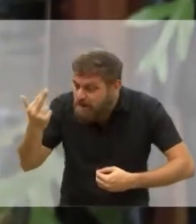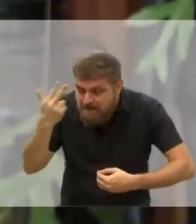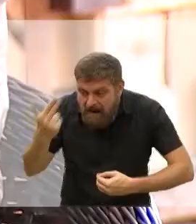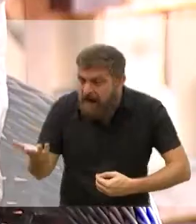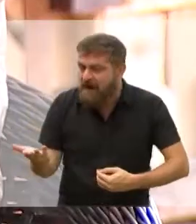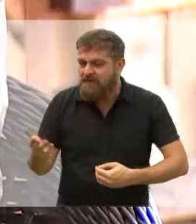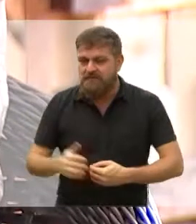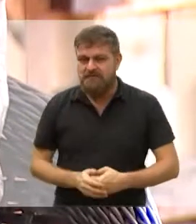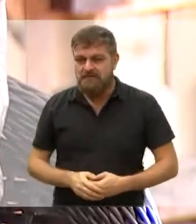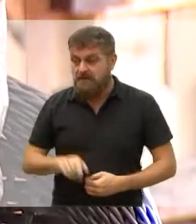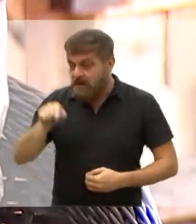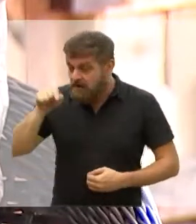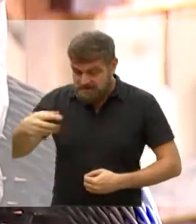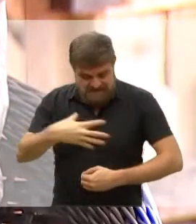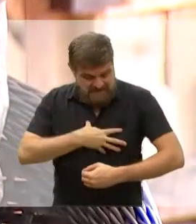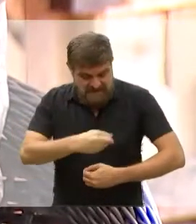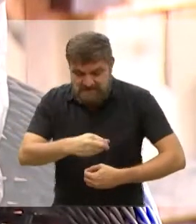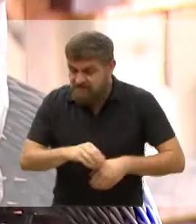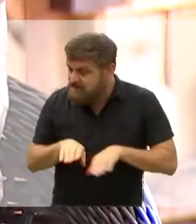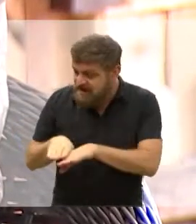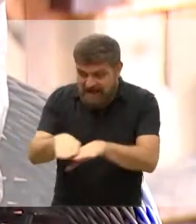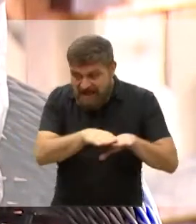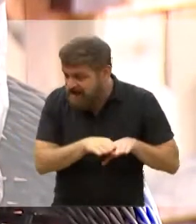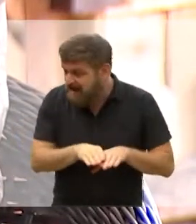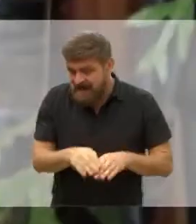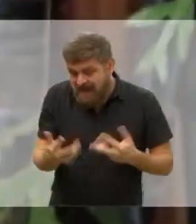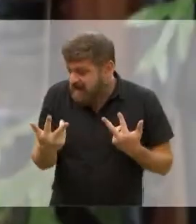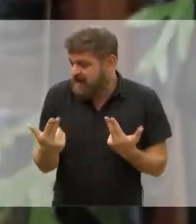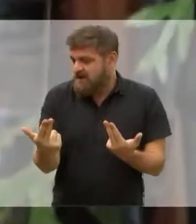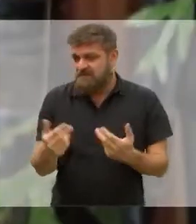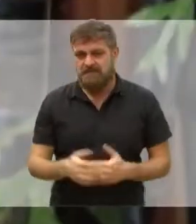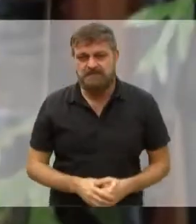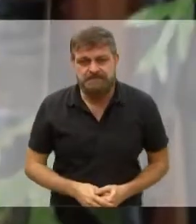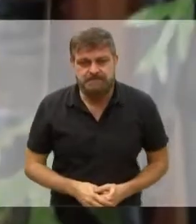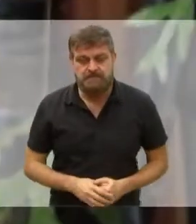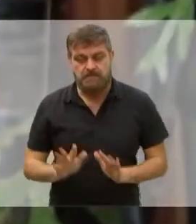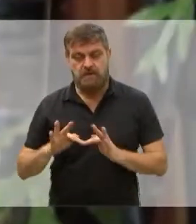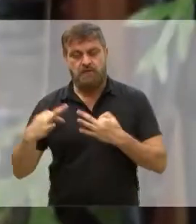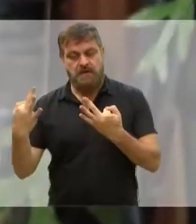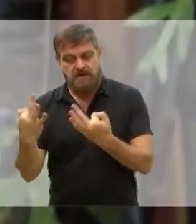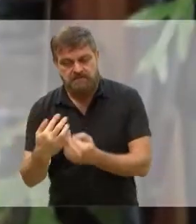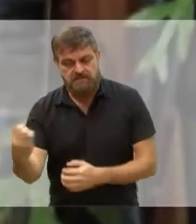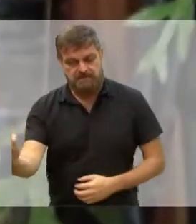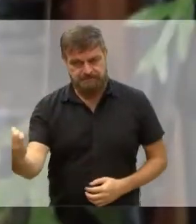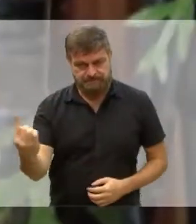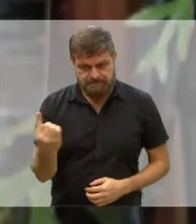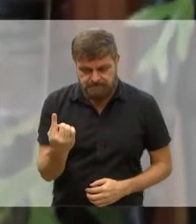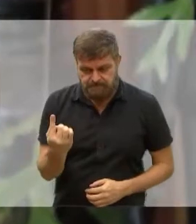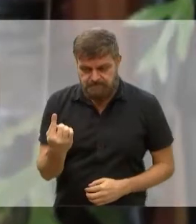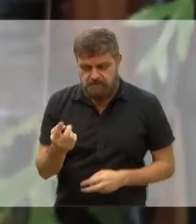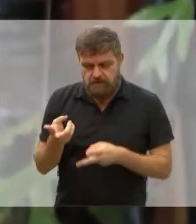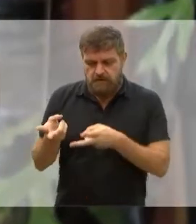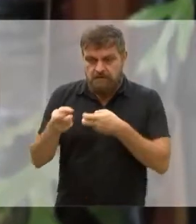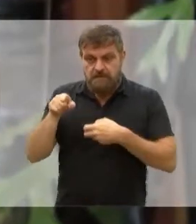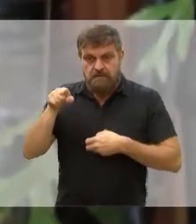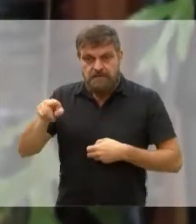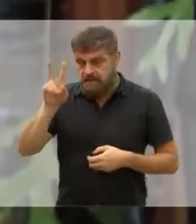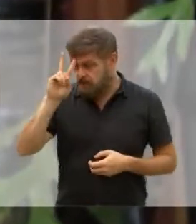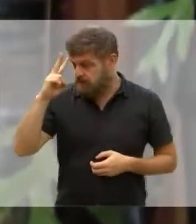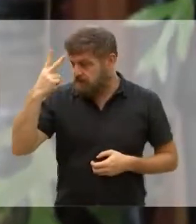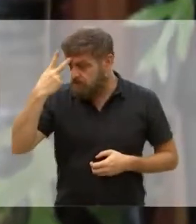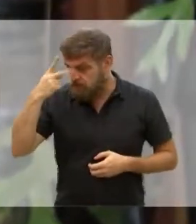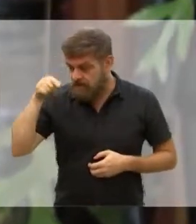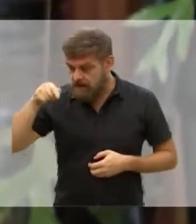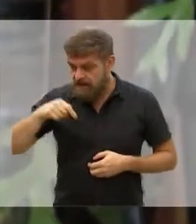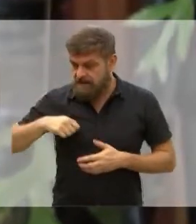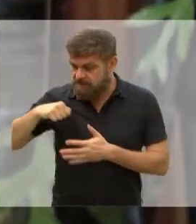pessoas falem, ou seu filho não é diferente, não é nada disso. Então, quando a família vem para mim e muda esse olhar e começa a